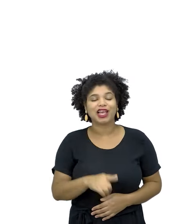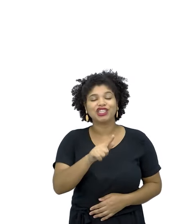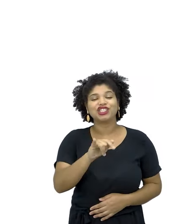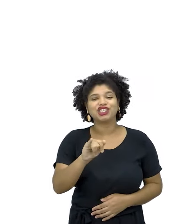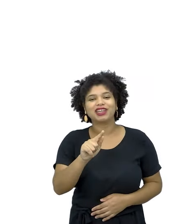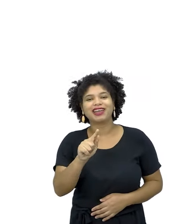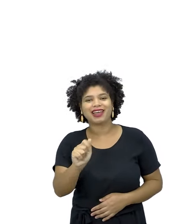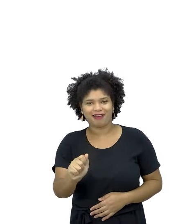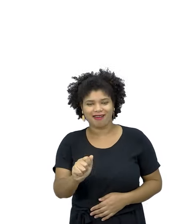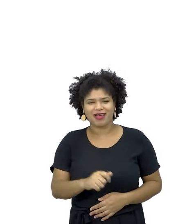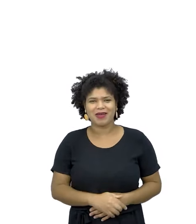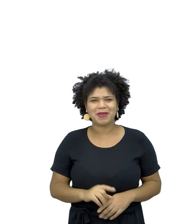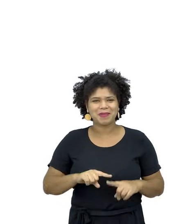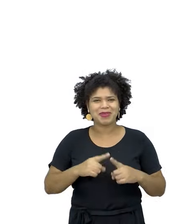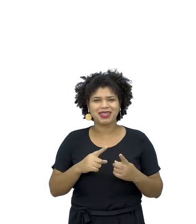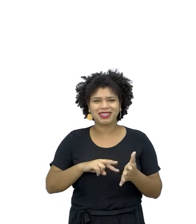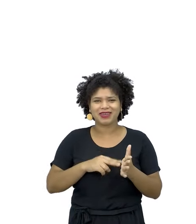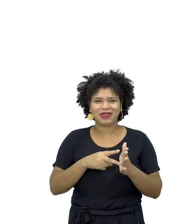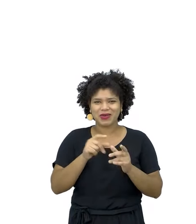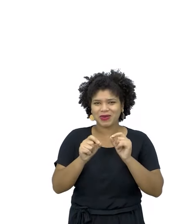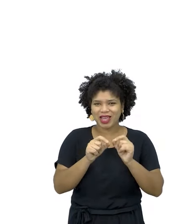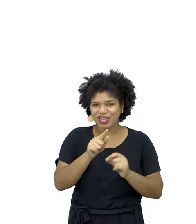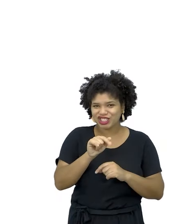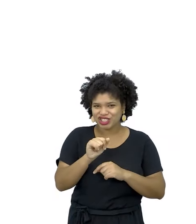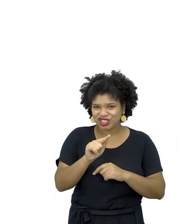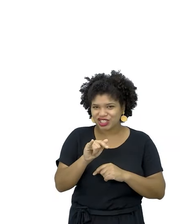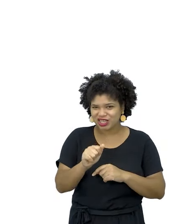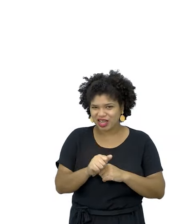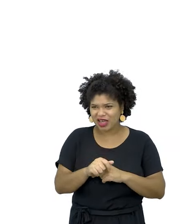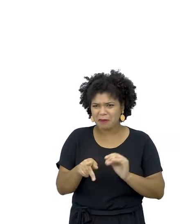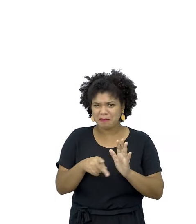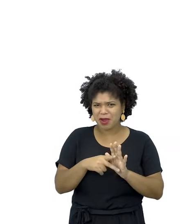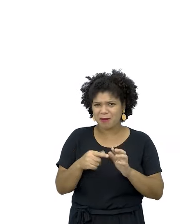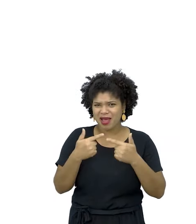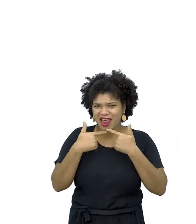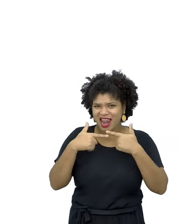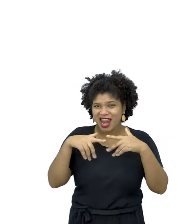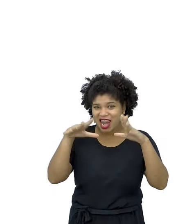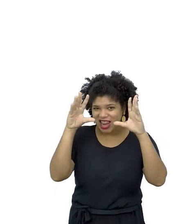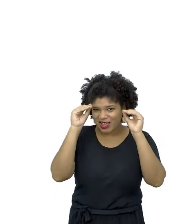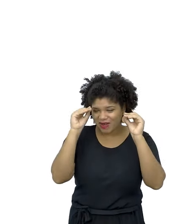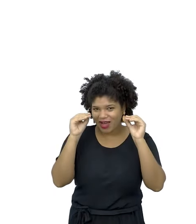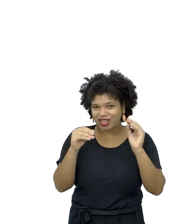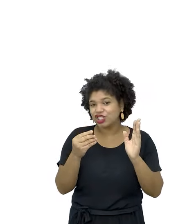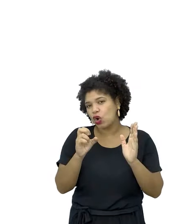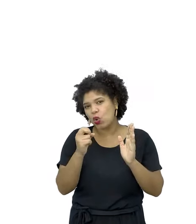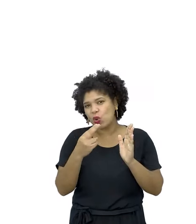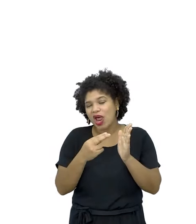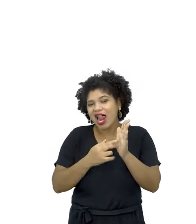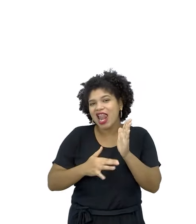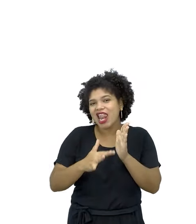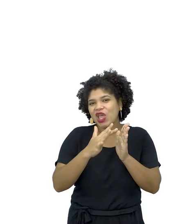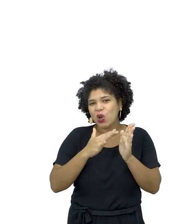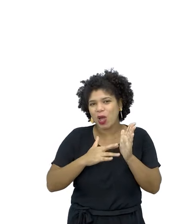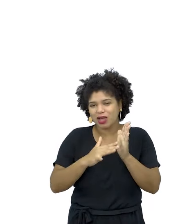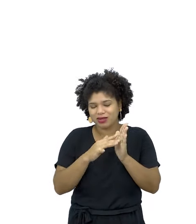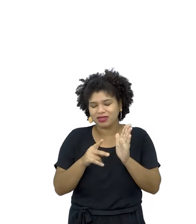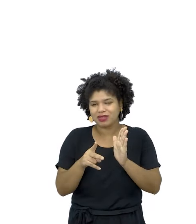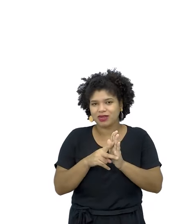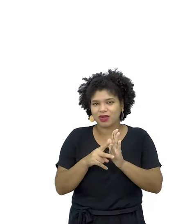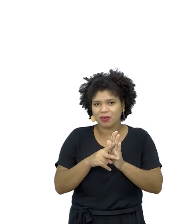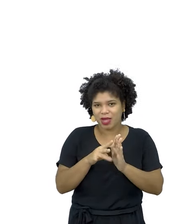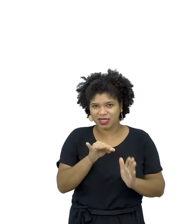O que significa esse giga, esse K? Será que isso aí faz parte de uma linguagem só da computação? Ou será que são prefixos aí usados para uma